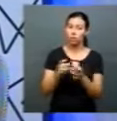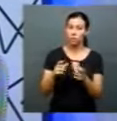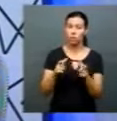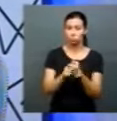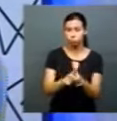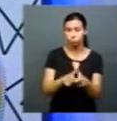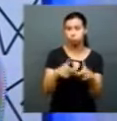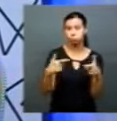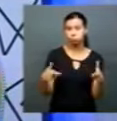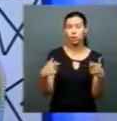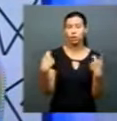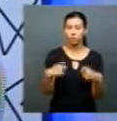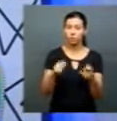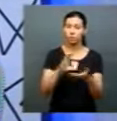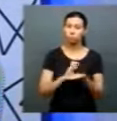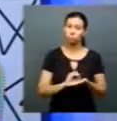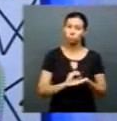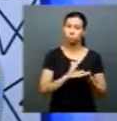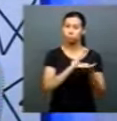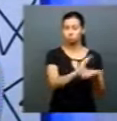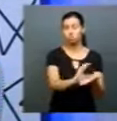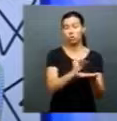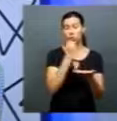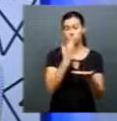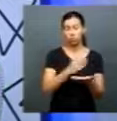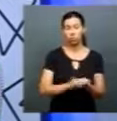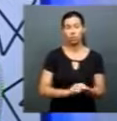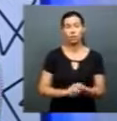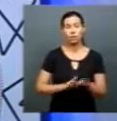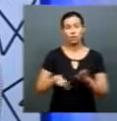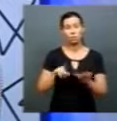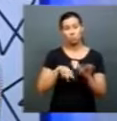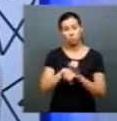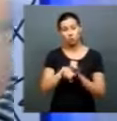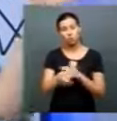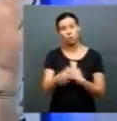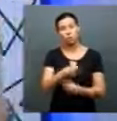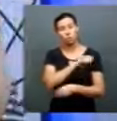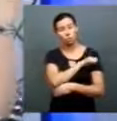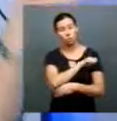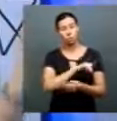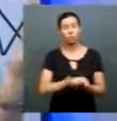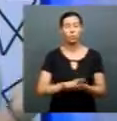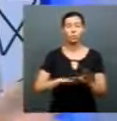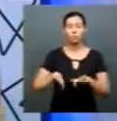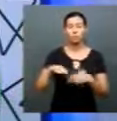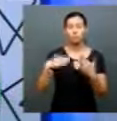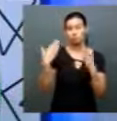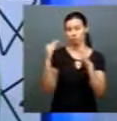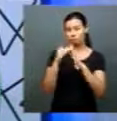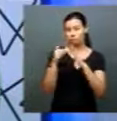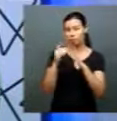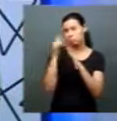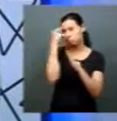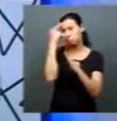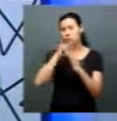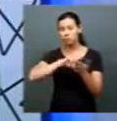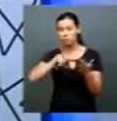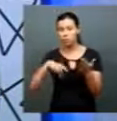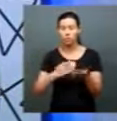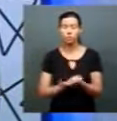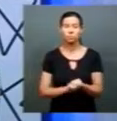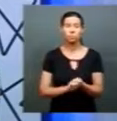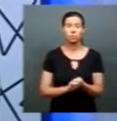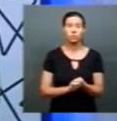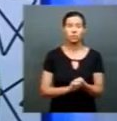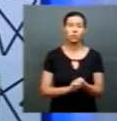de um investimento maior. E muitas vezes aquelas pessoas, pode ser um pesquisador, um estudante, alguém que estava em casa e teve uma ideia, a pessoa não teria